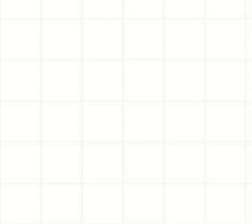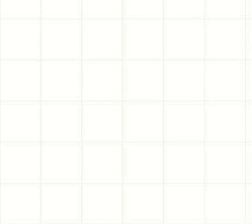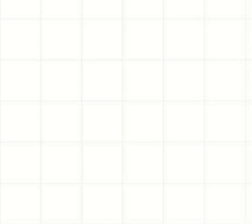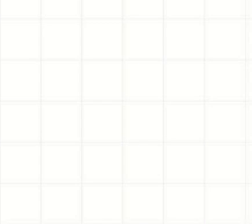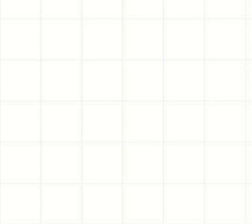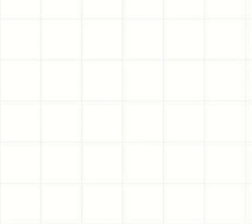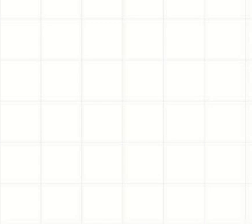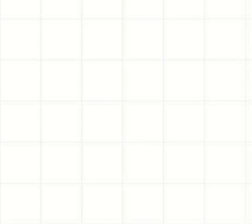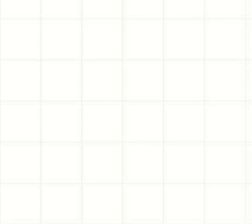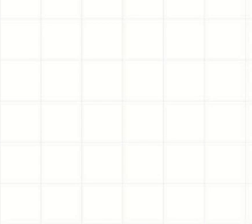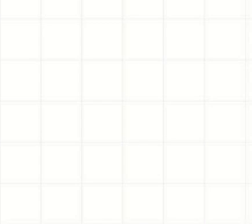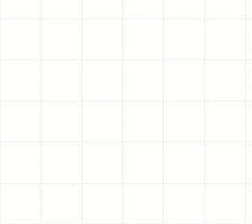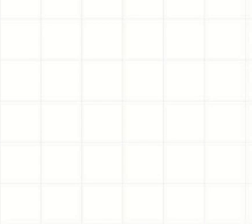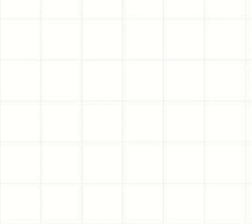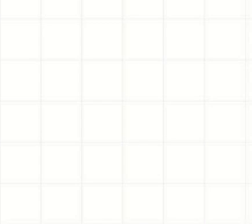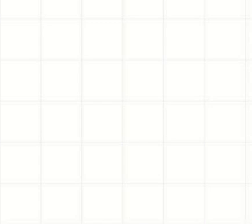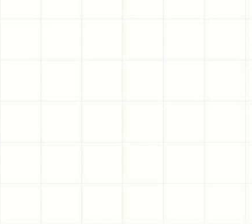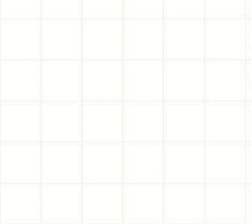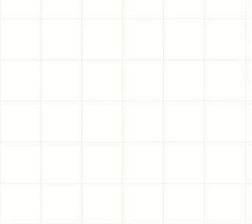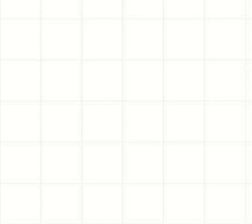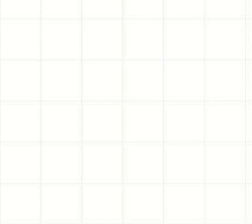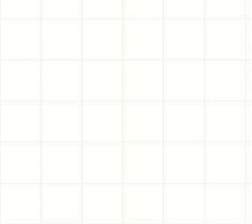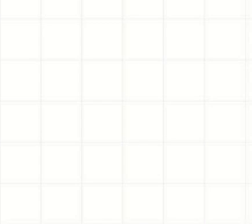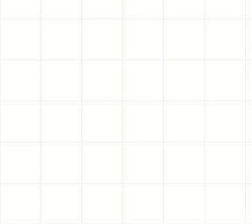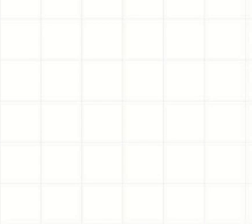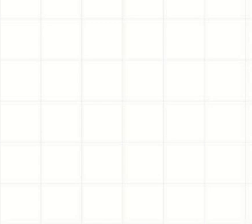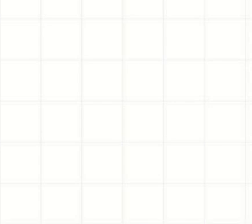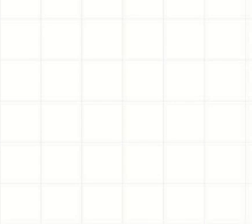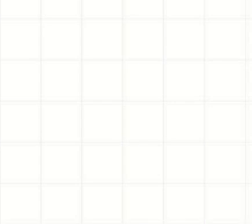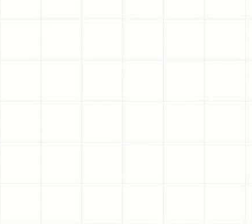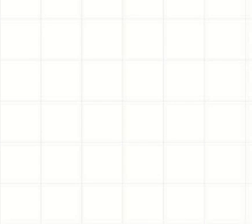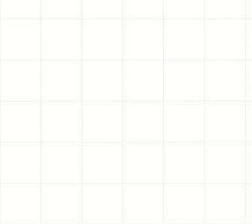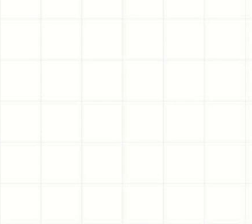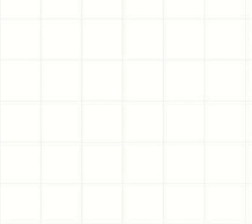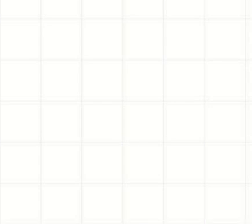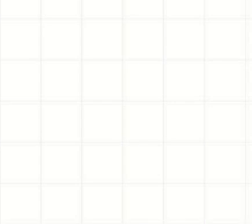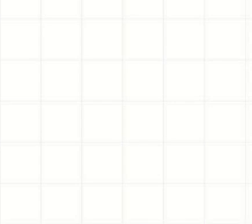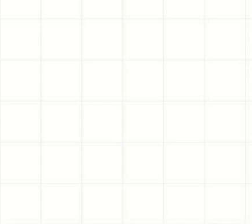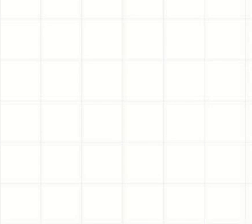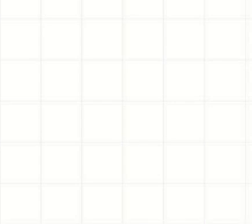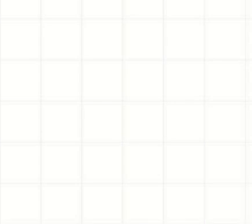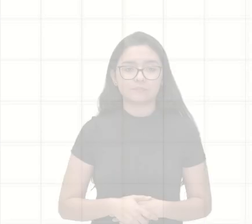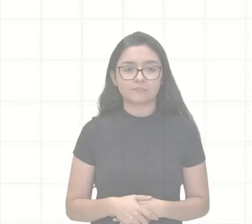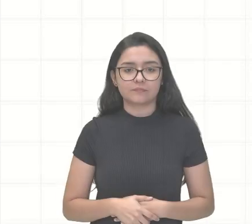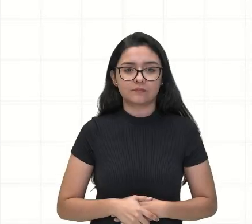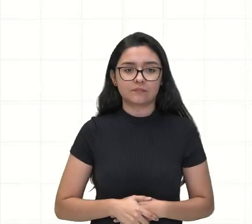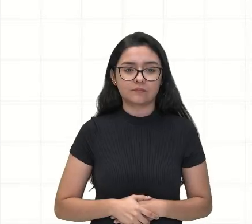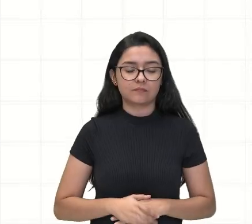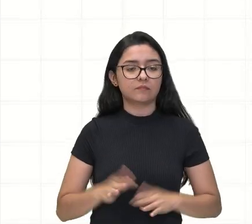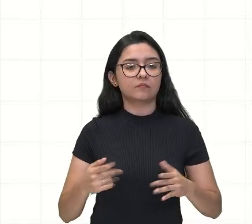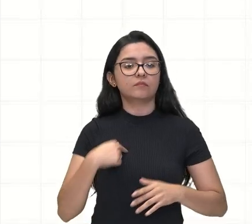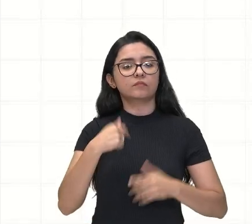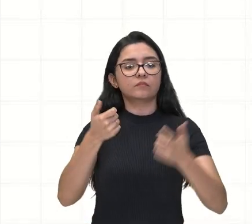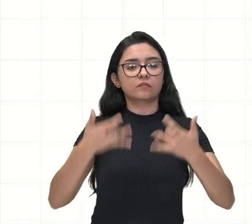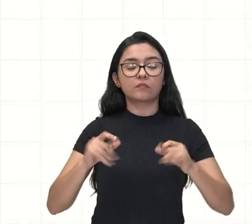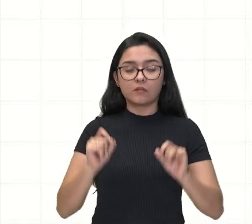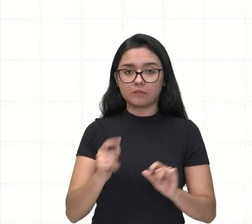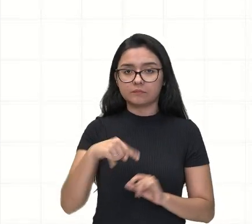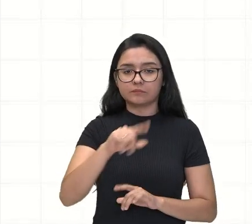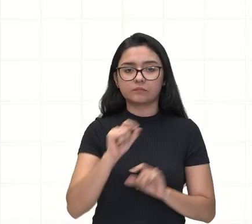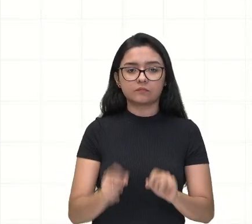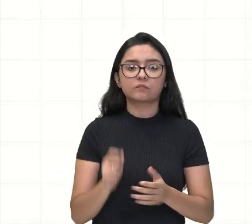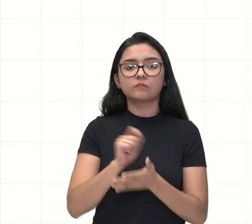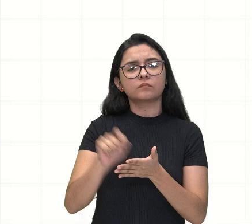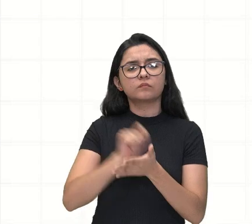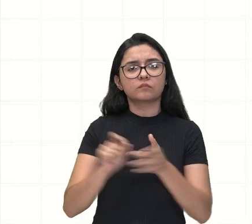matemática que representa a situação. Bom, pessoal, quando falou para você assim, ó,